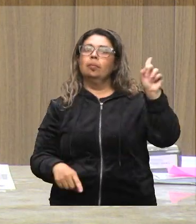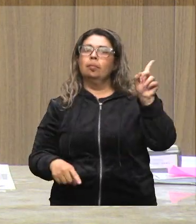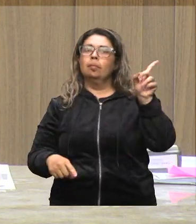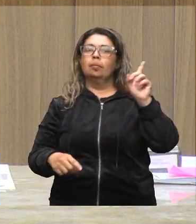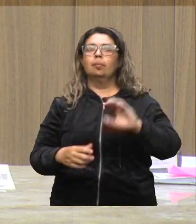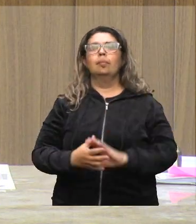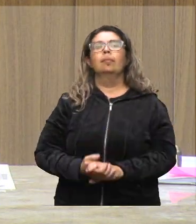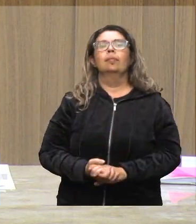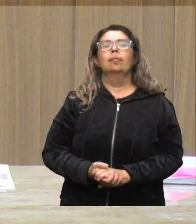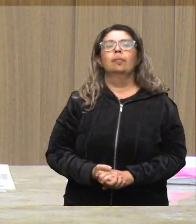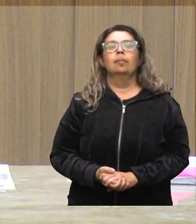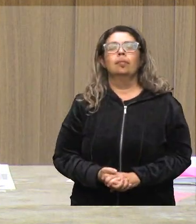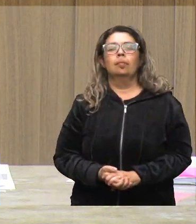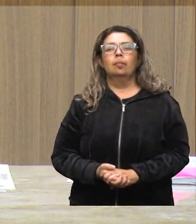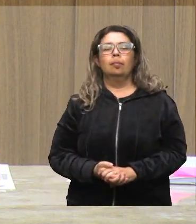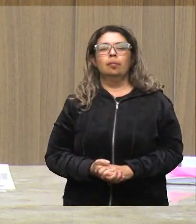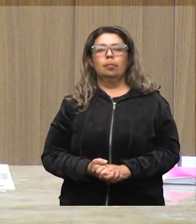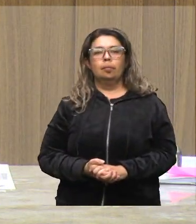contrários, respondam não.